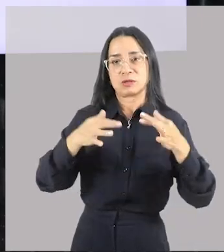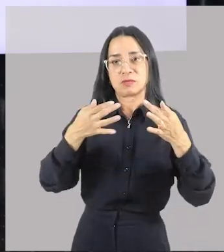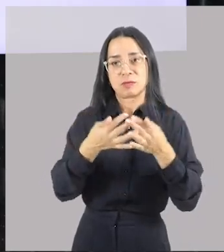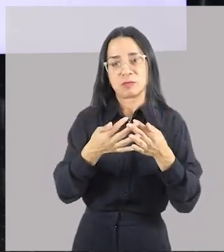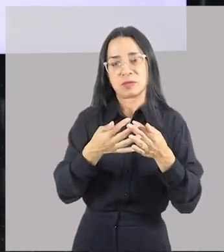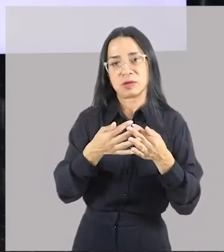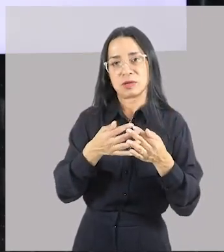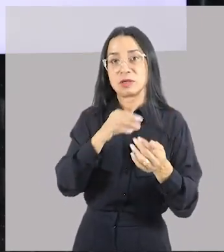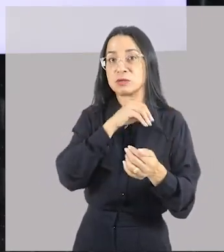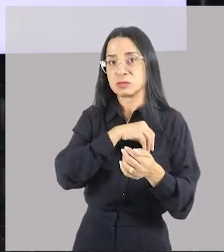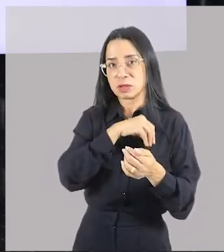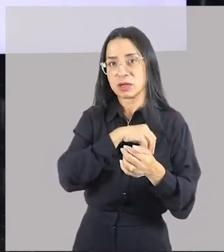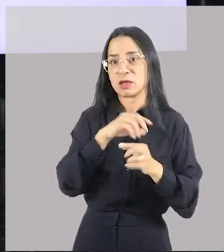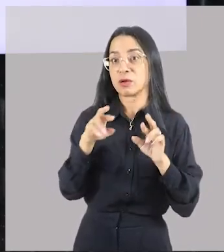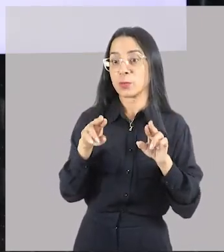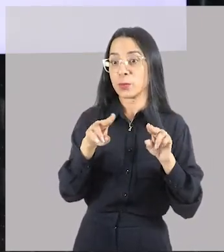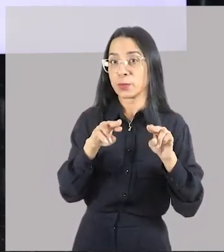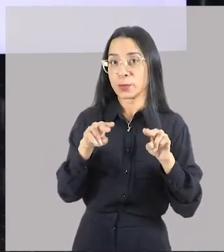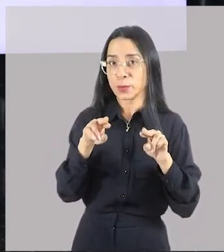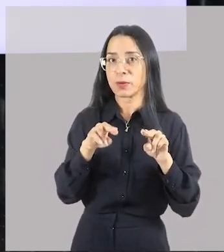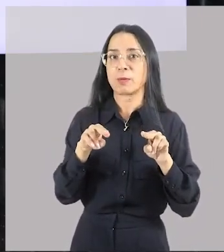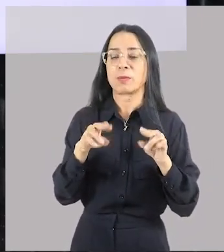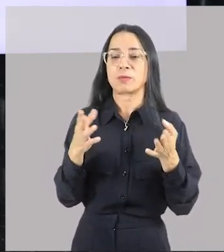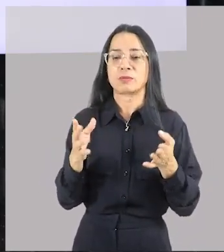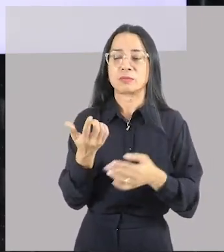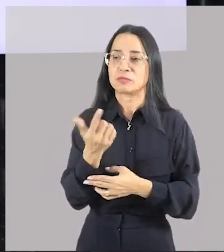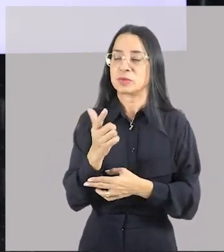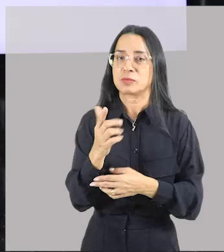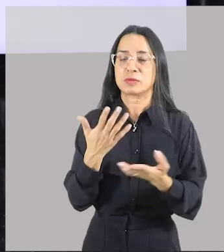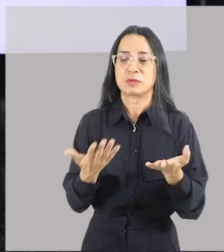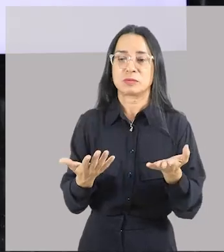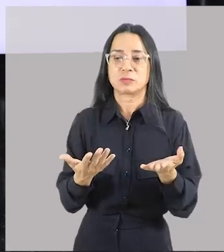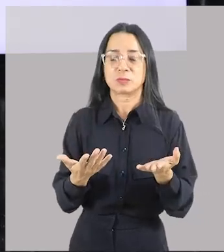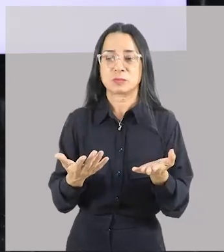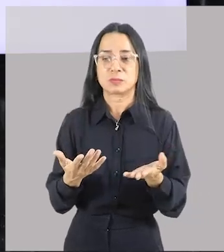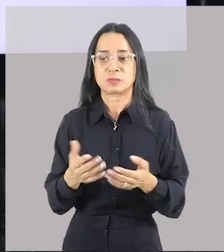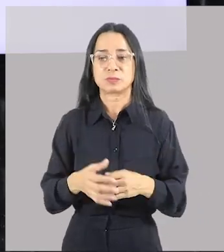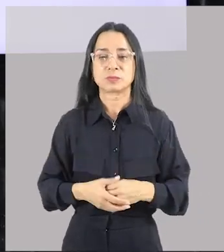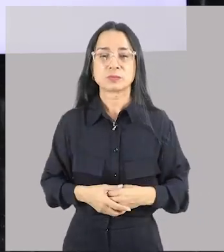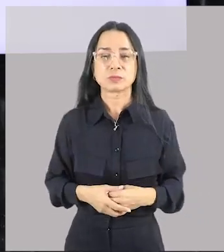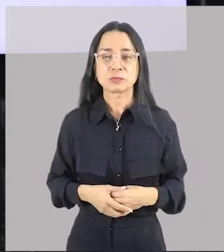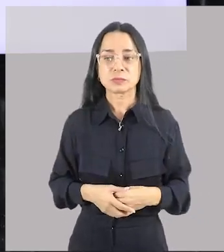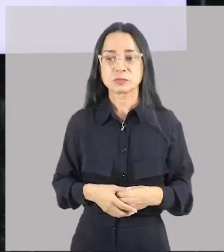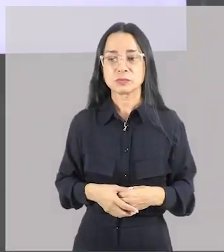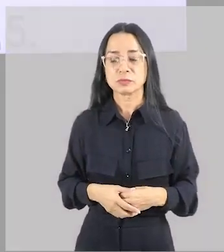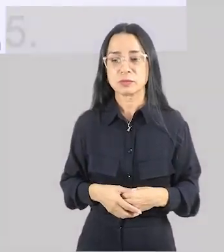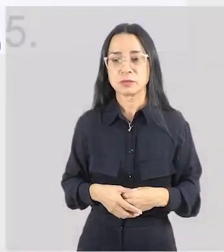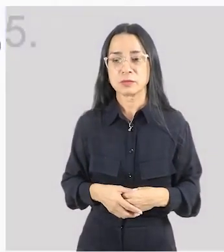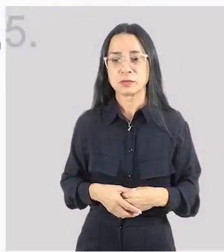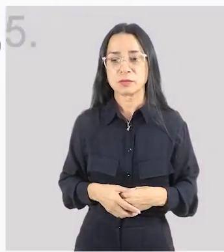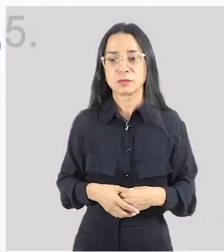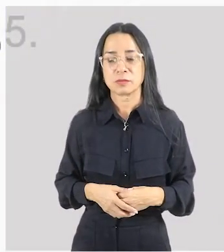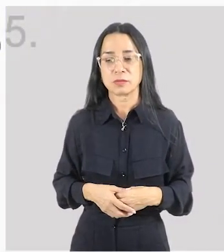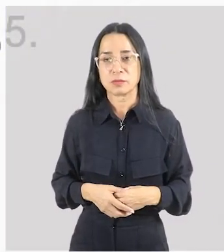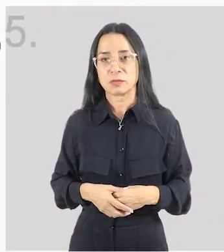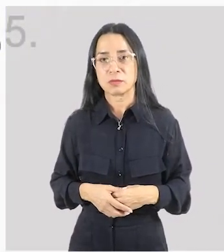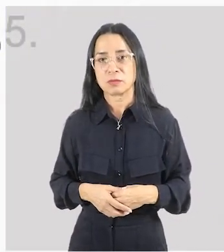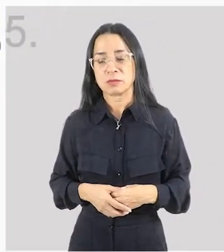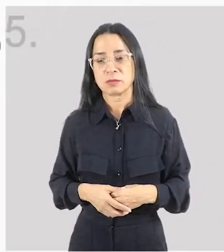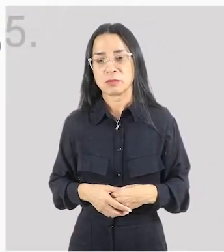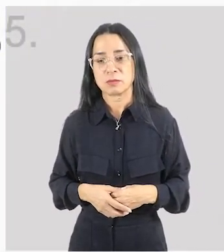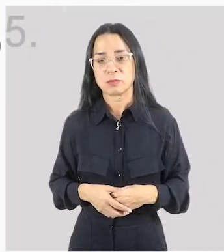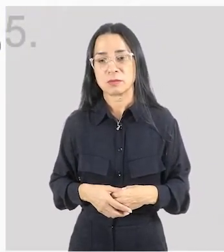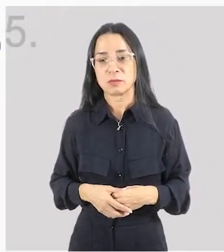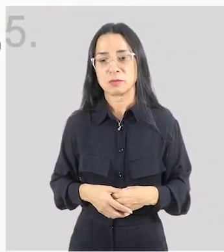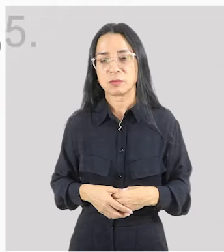exatamente a mesma quantidade de renda. Não tem isso. É só um índice hipotético. E o índice de valor 1